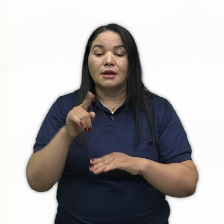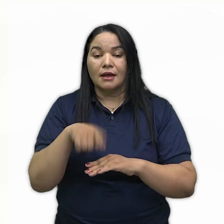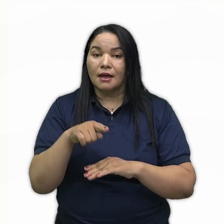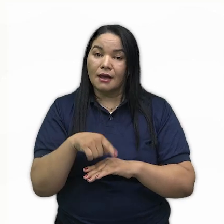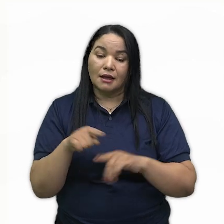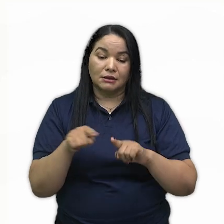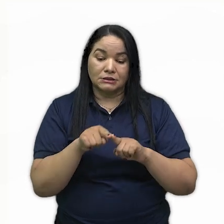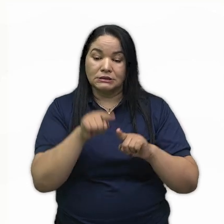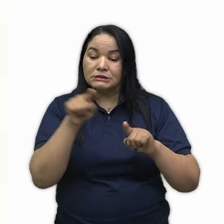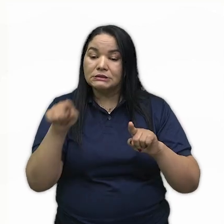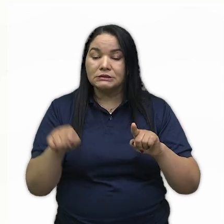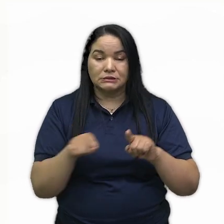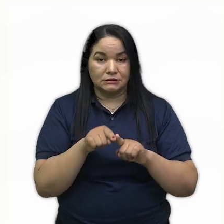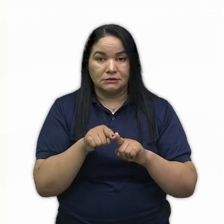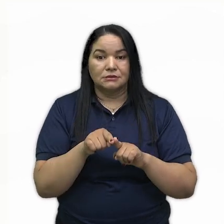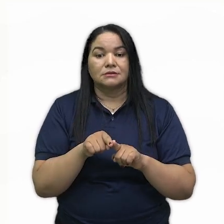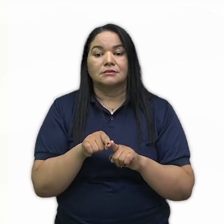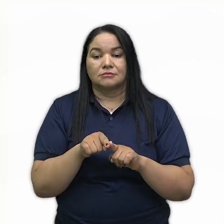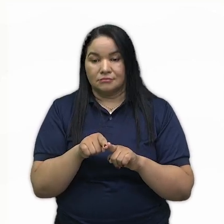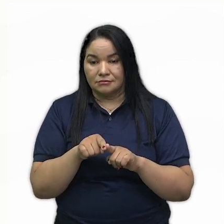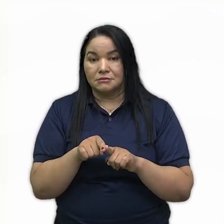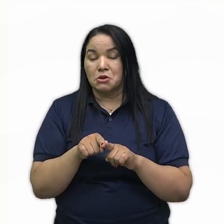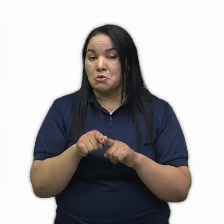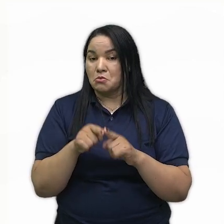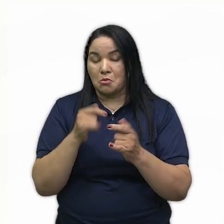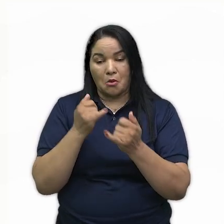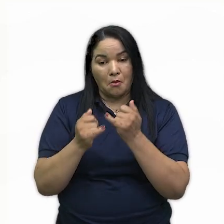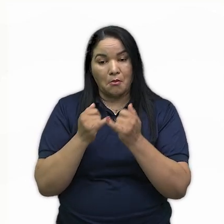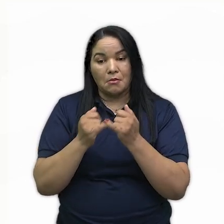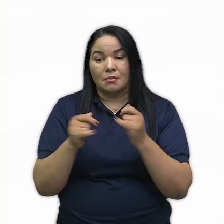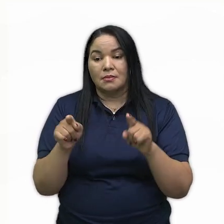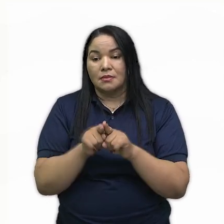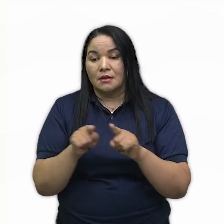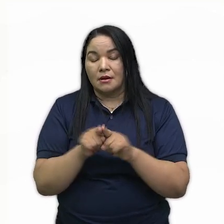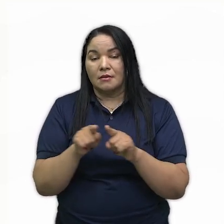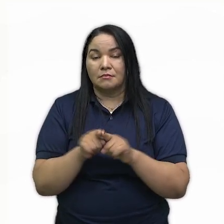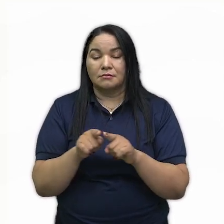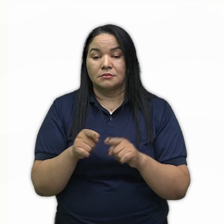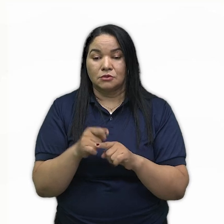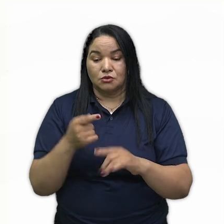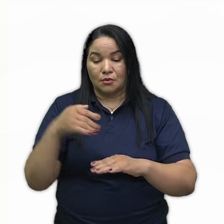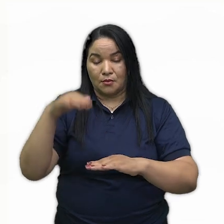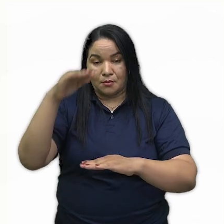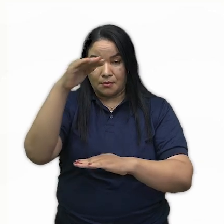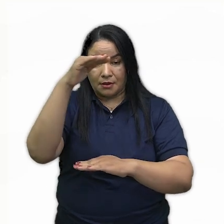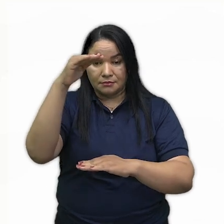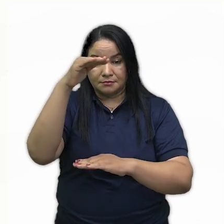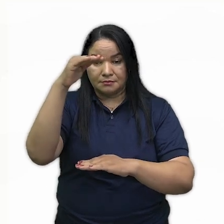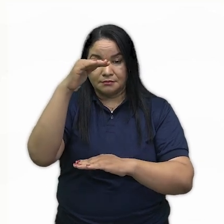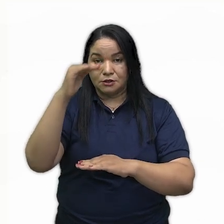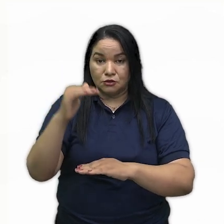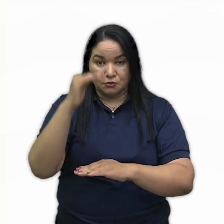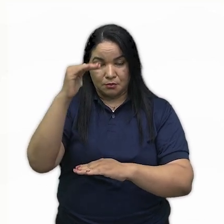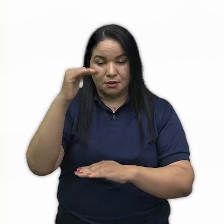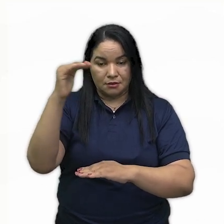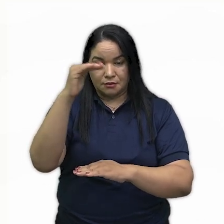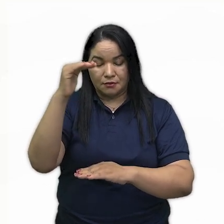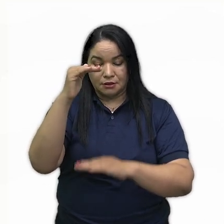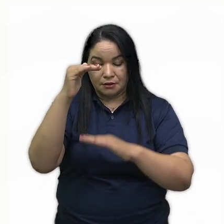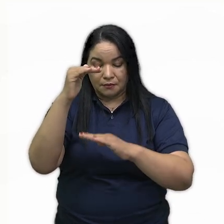círculos. Então, são os dois círculos idênticos que formam a base superior